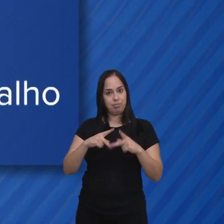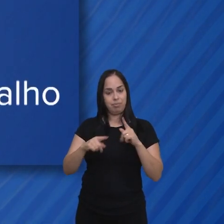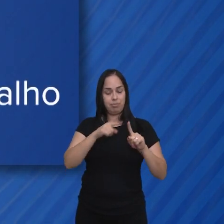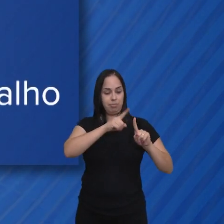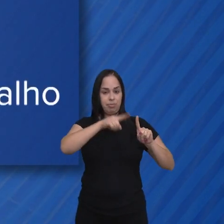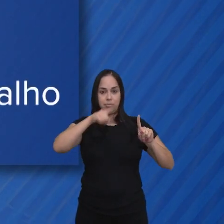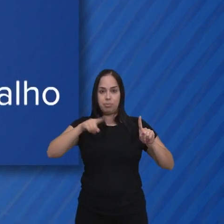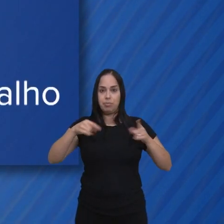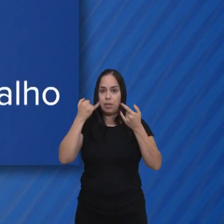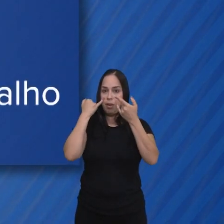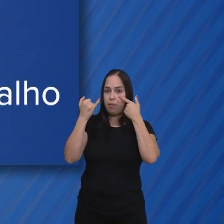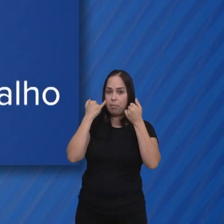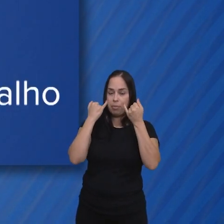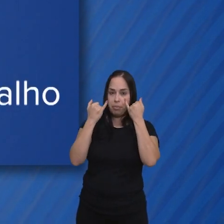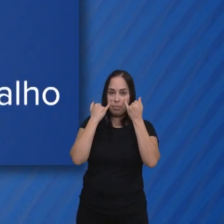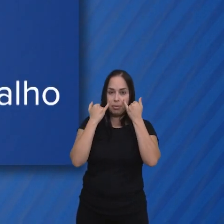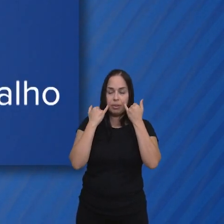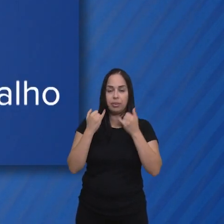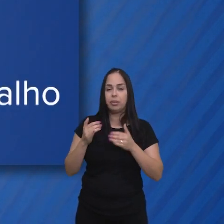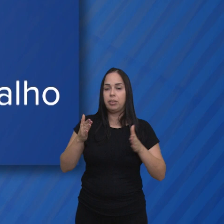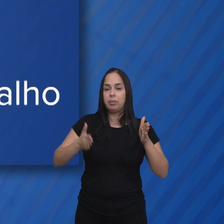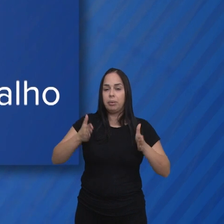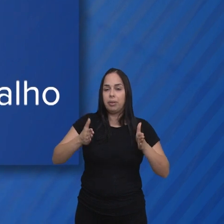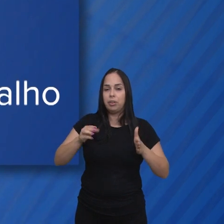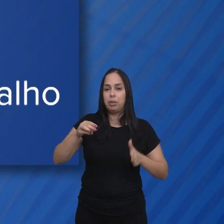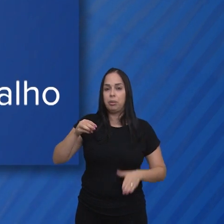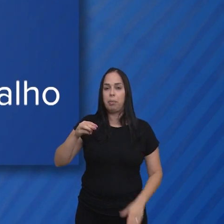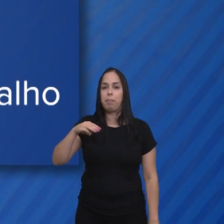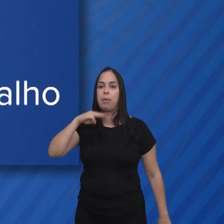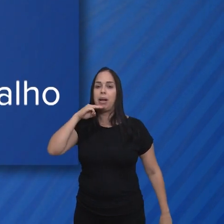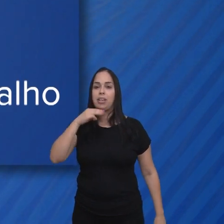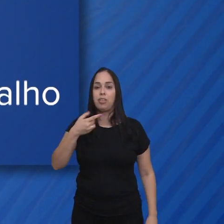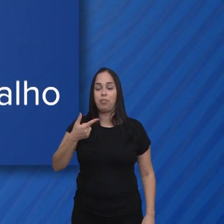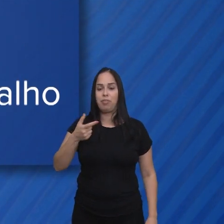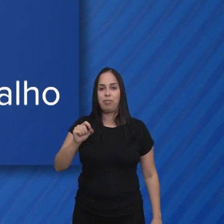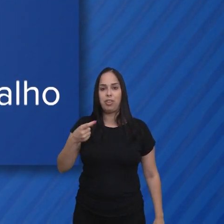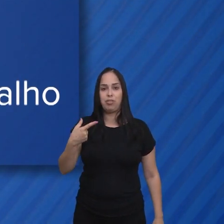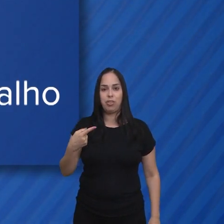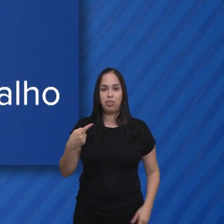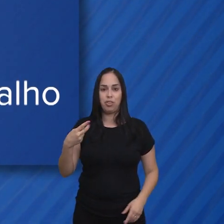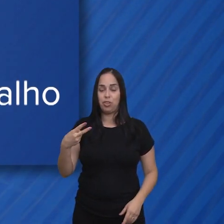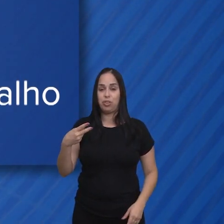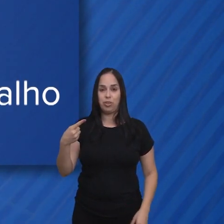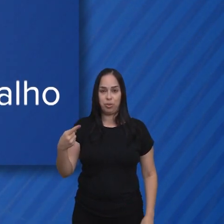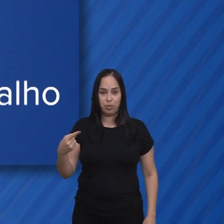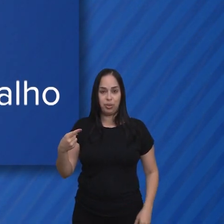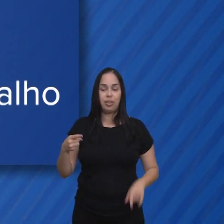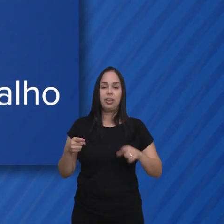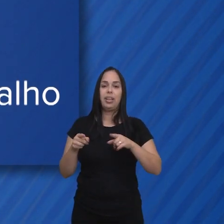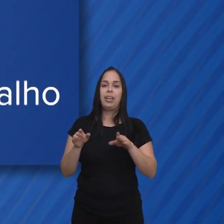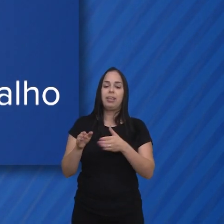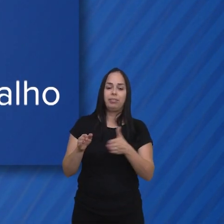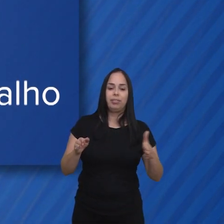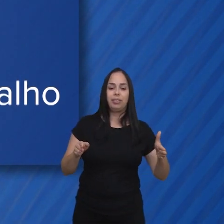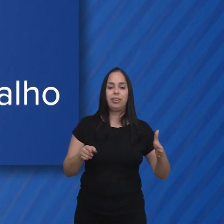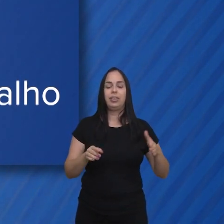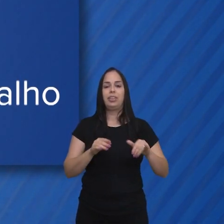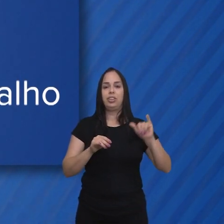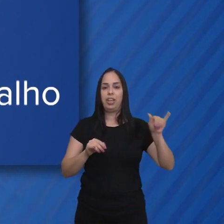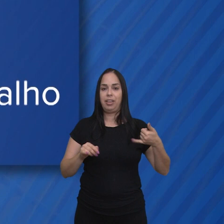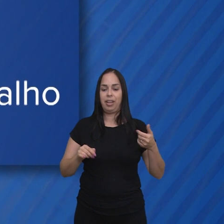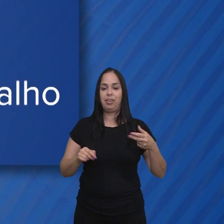José, dados da Prefeitura registram que de março de 2021 a janeiro de 2022,